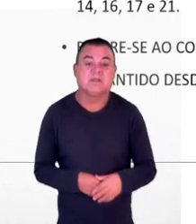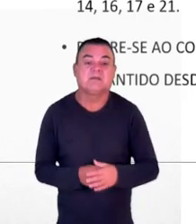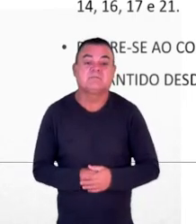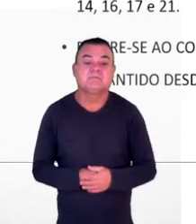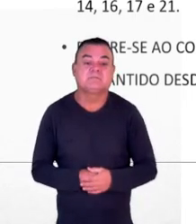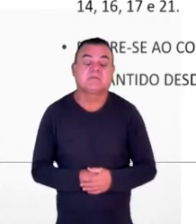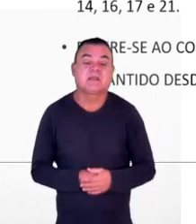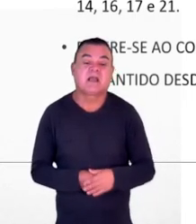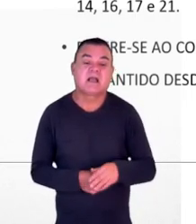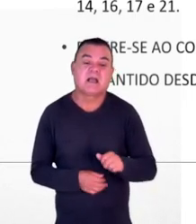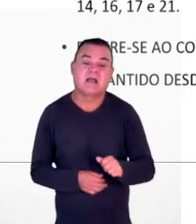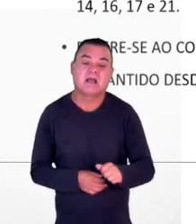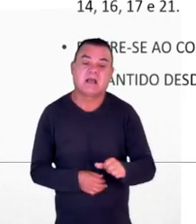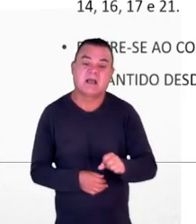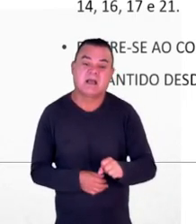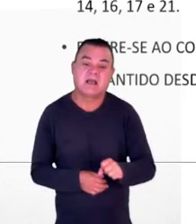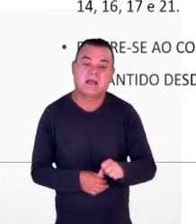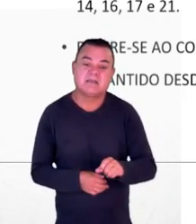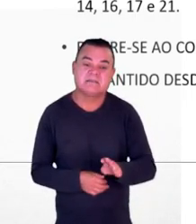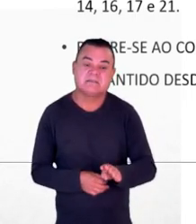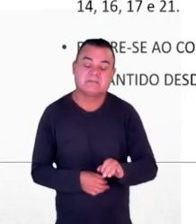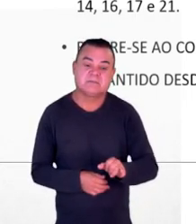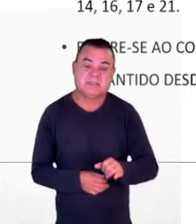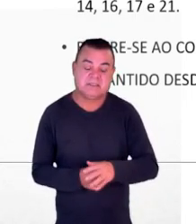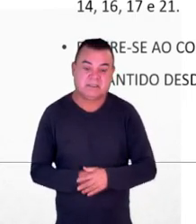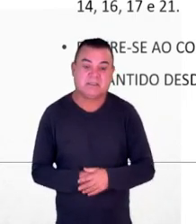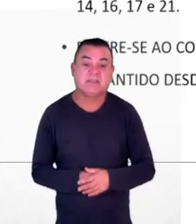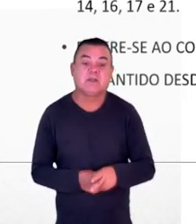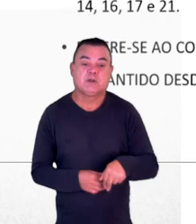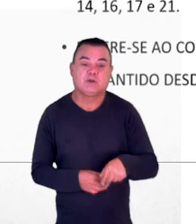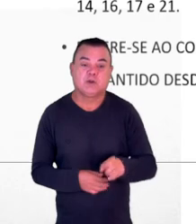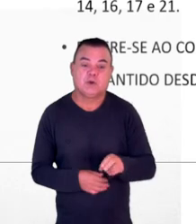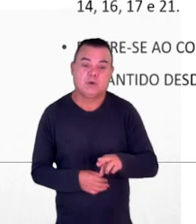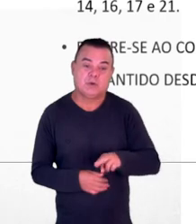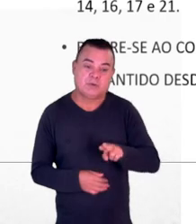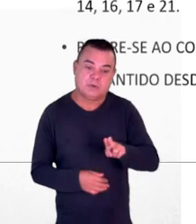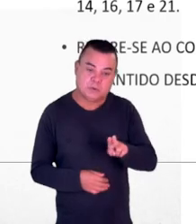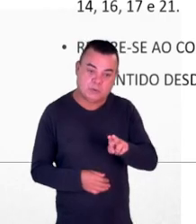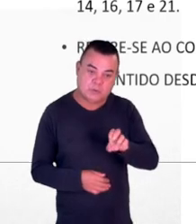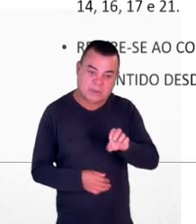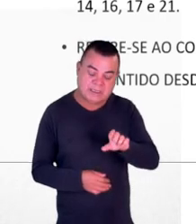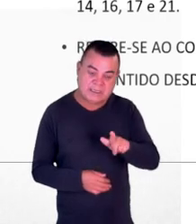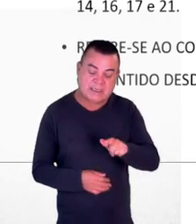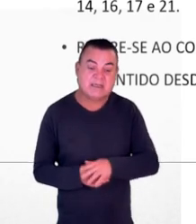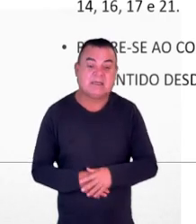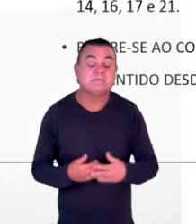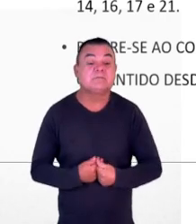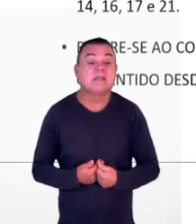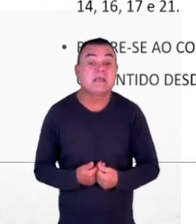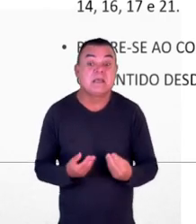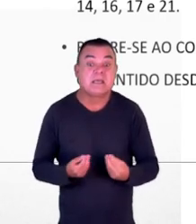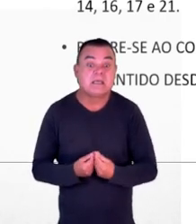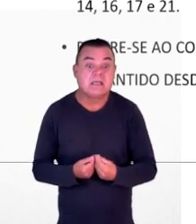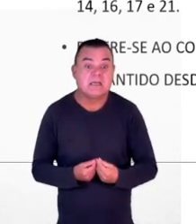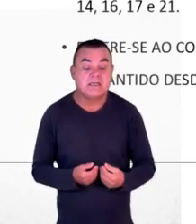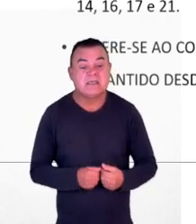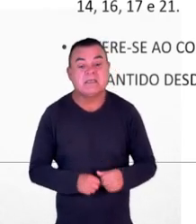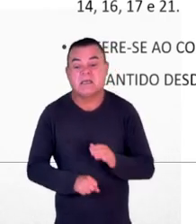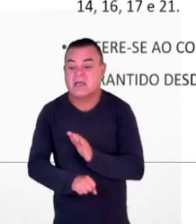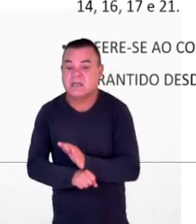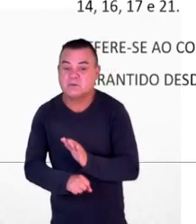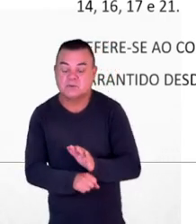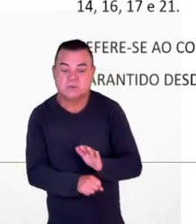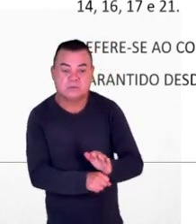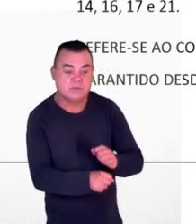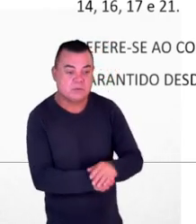aid do centro de Direitos Humanos da Universidade de Oslo ele ajudou a a